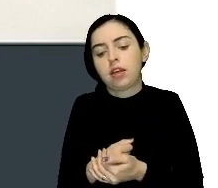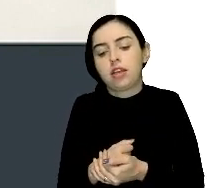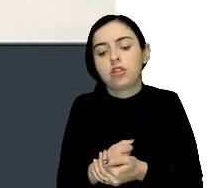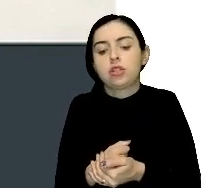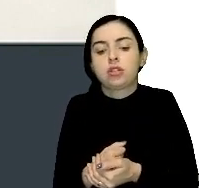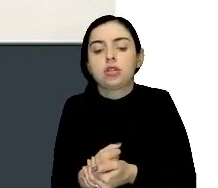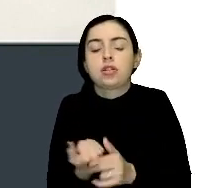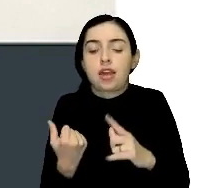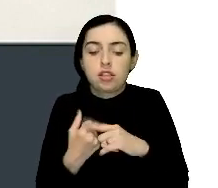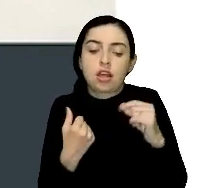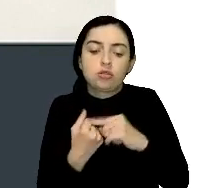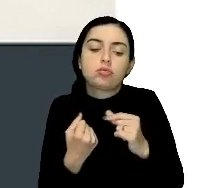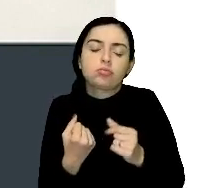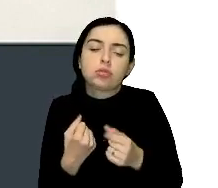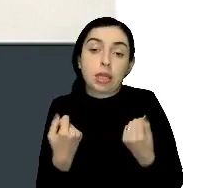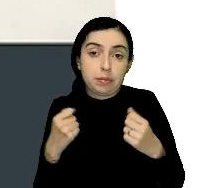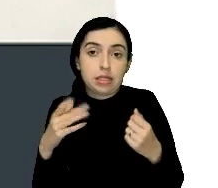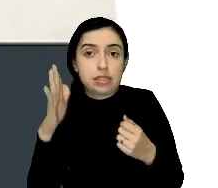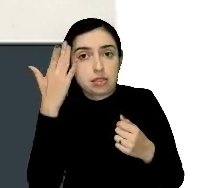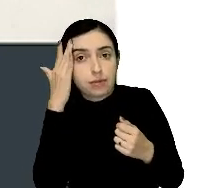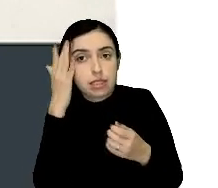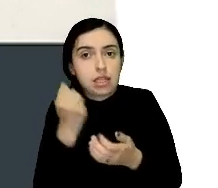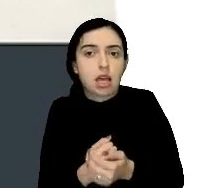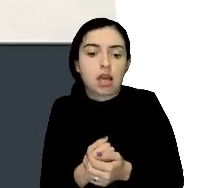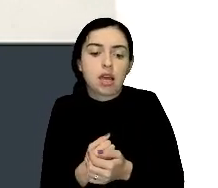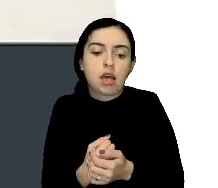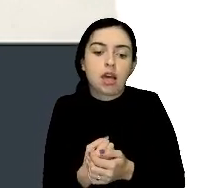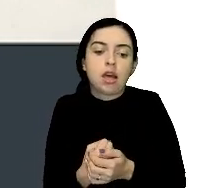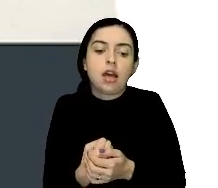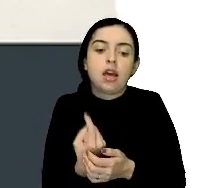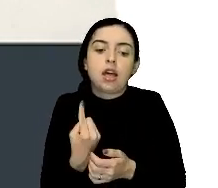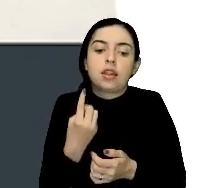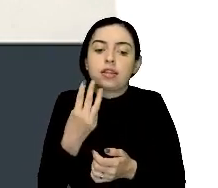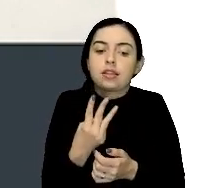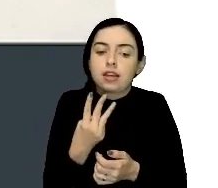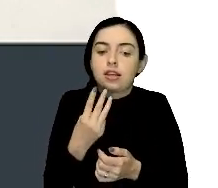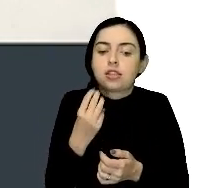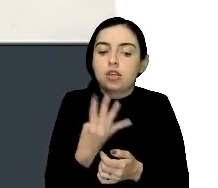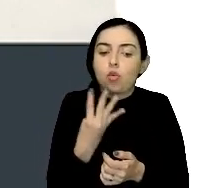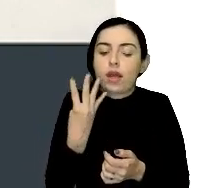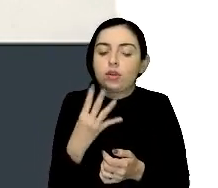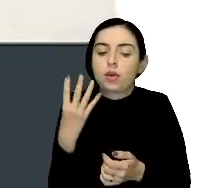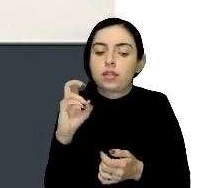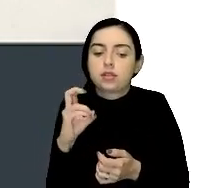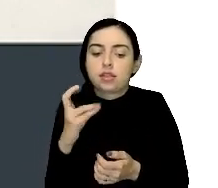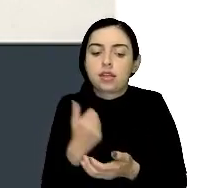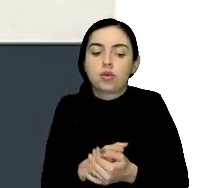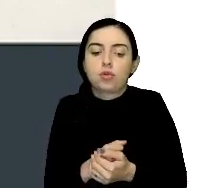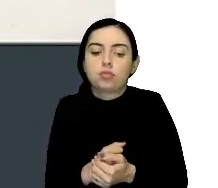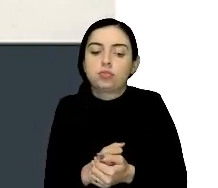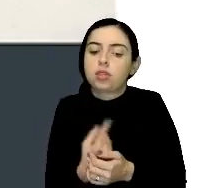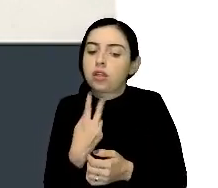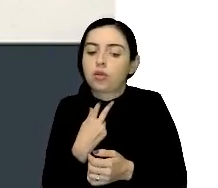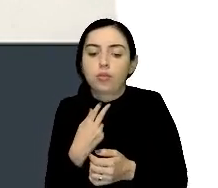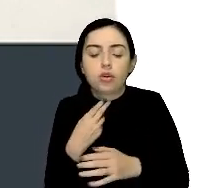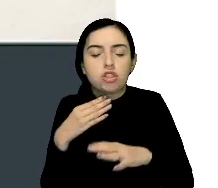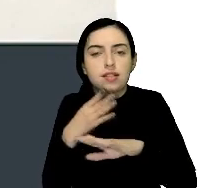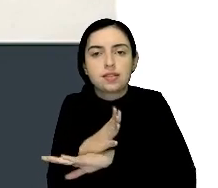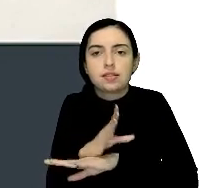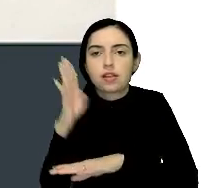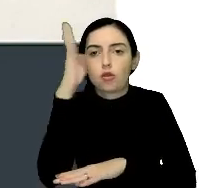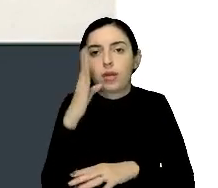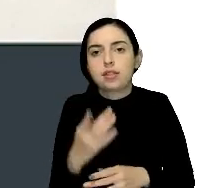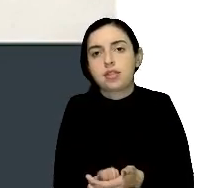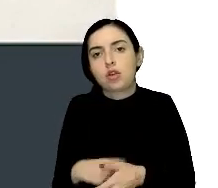questão a ser considerada. A Lei 13445 tem lá no 45 que eu lhe citei, né? Não pode entrar no Brasil aquele que tenha praticado o